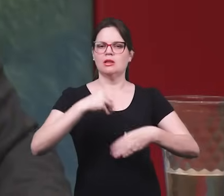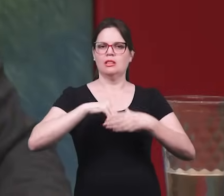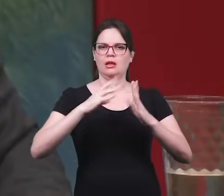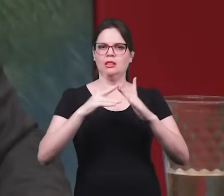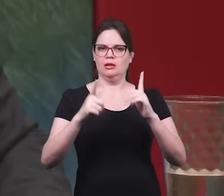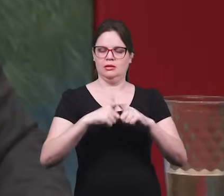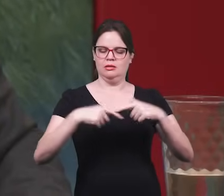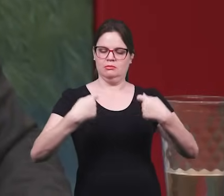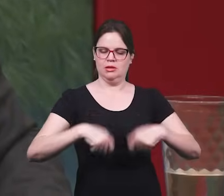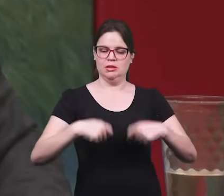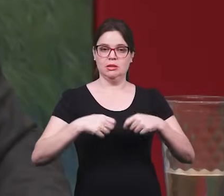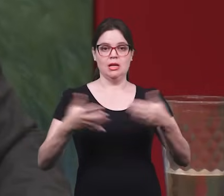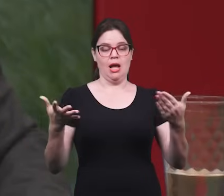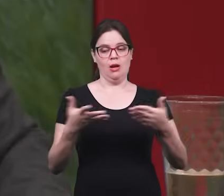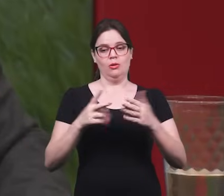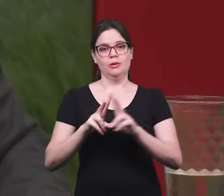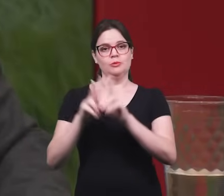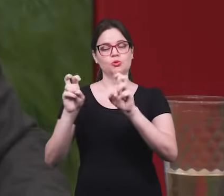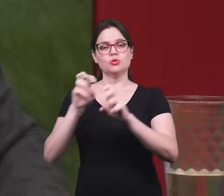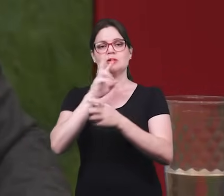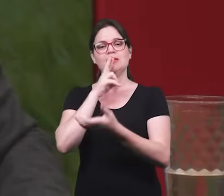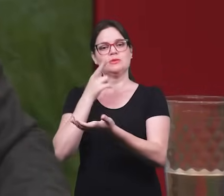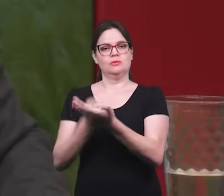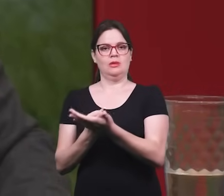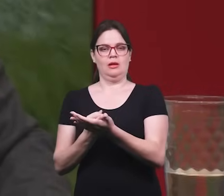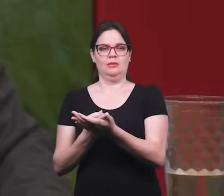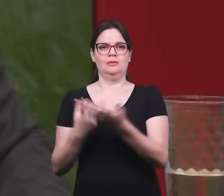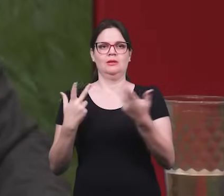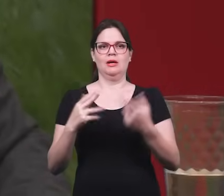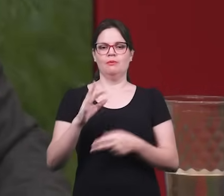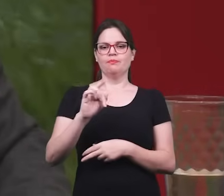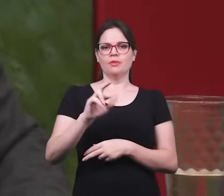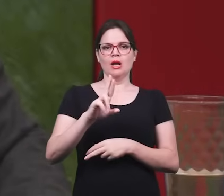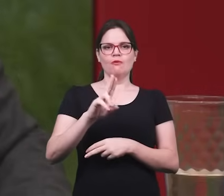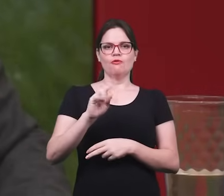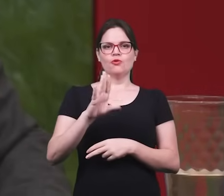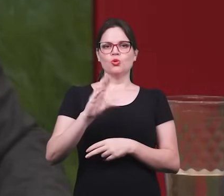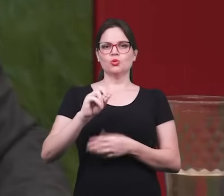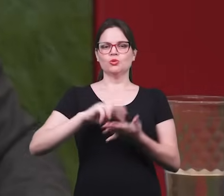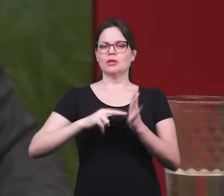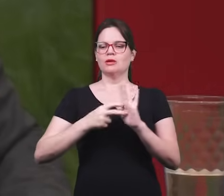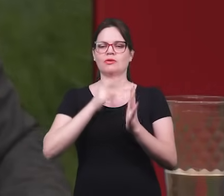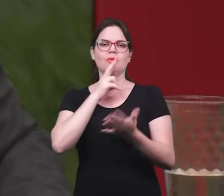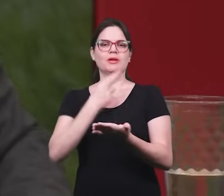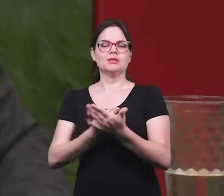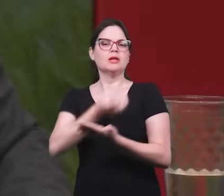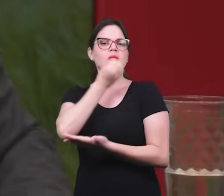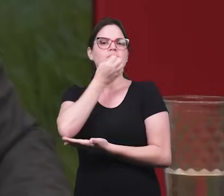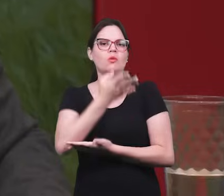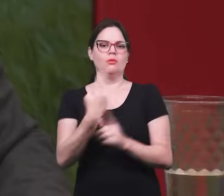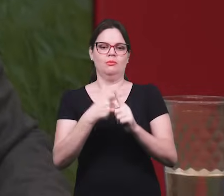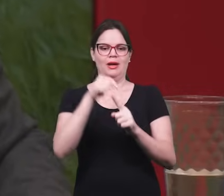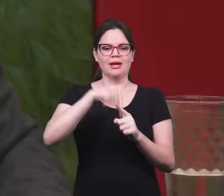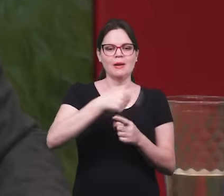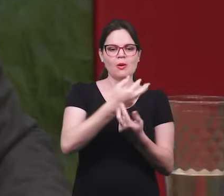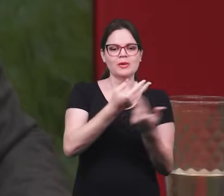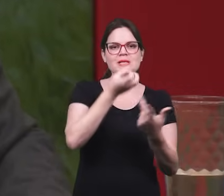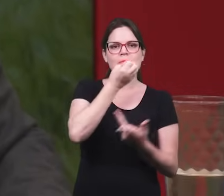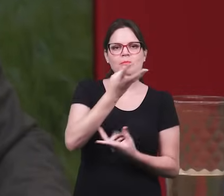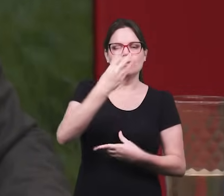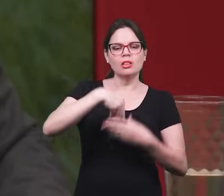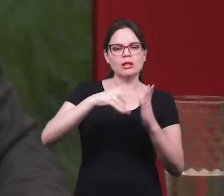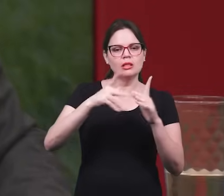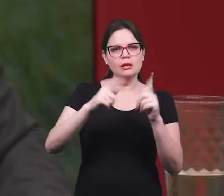do fruto dessa semente coisas boas então é uma benção quando nós estamos Atento àquilo que